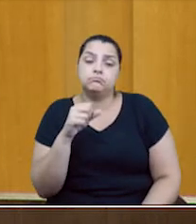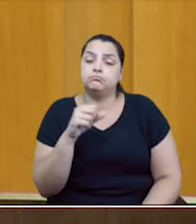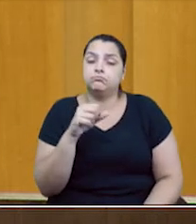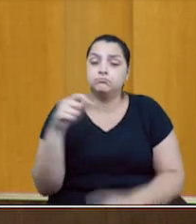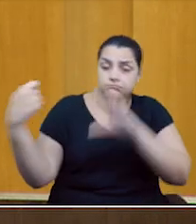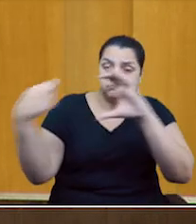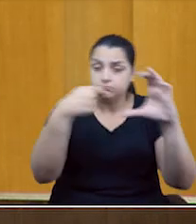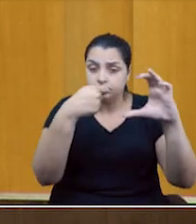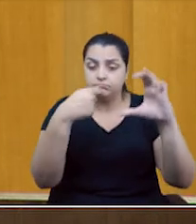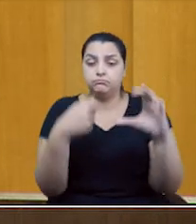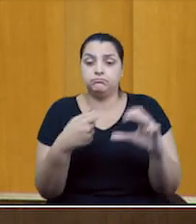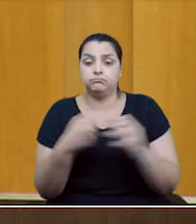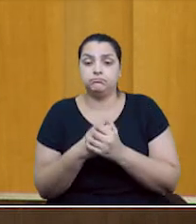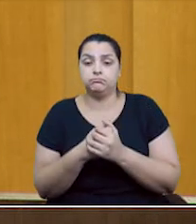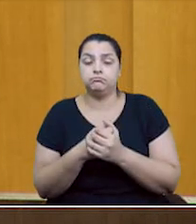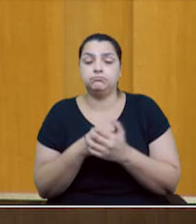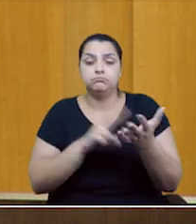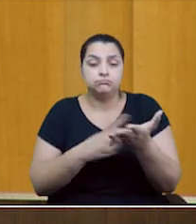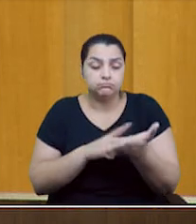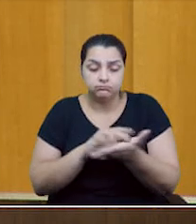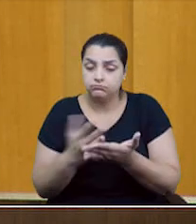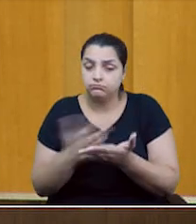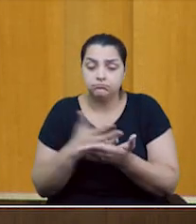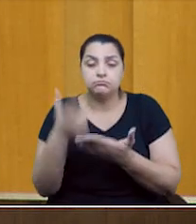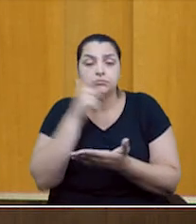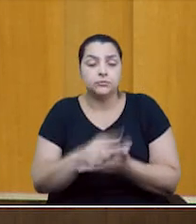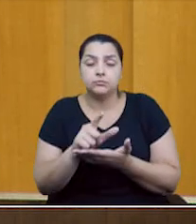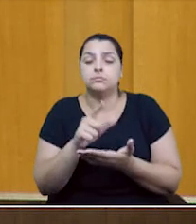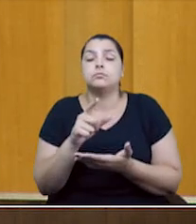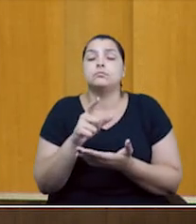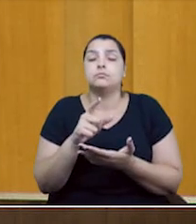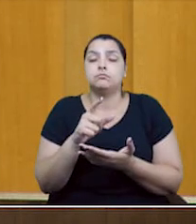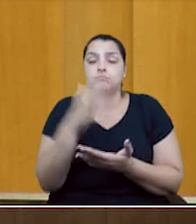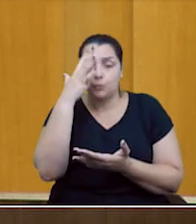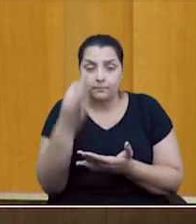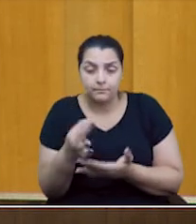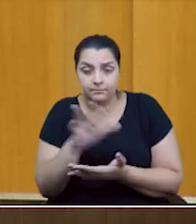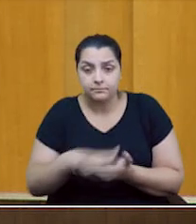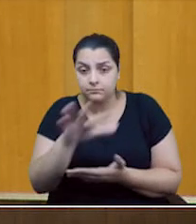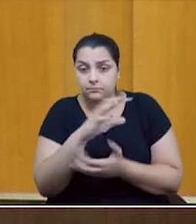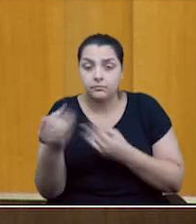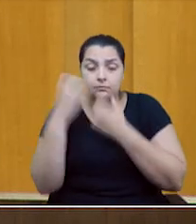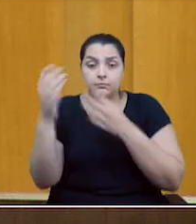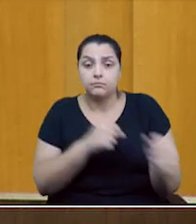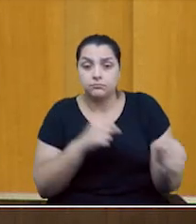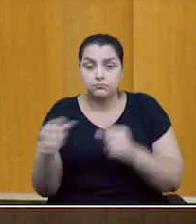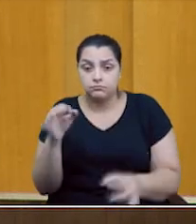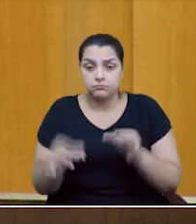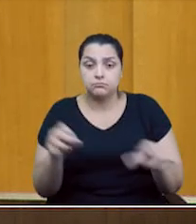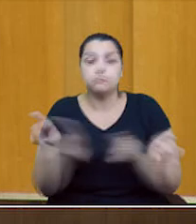e traduções para facilitar a compreensão dos documentos e das informações do Poder Judiciário, inclusive